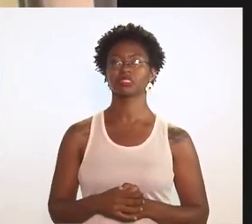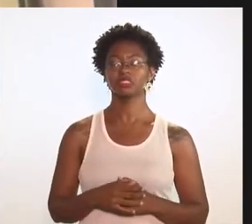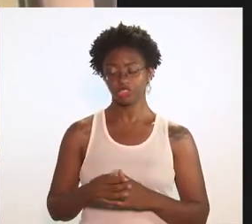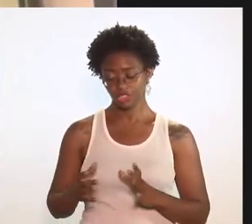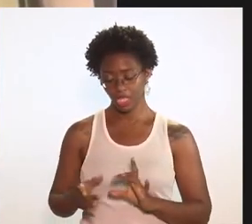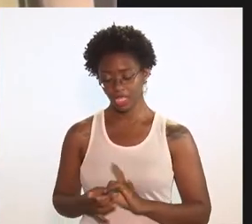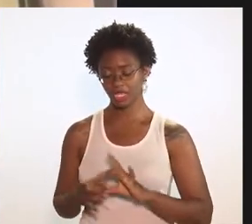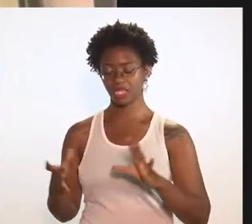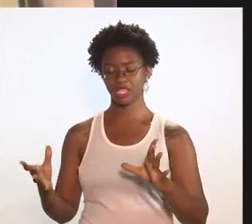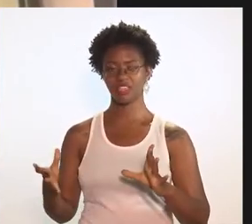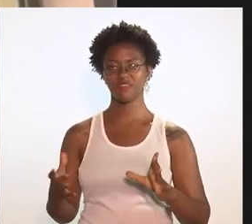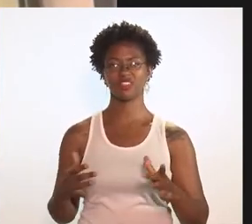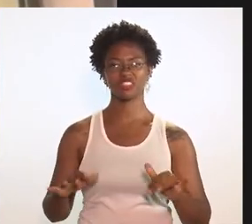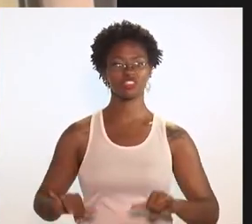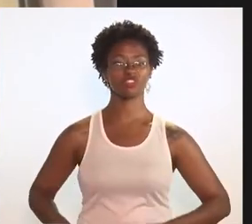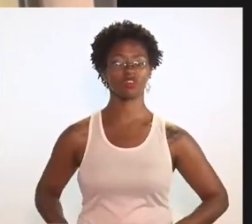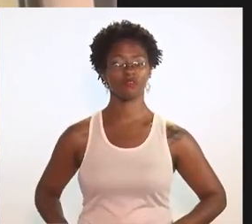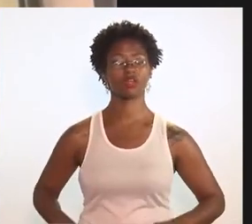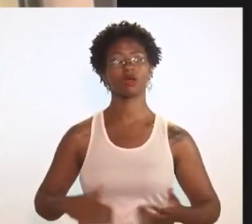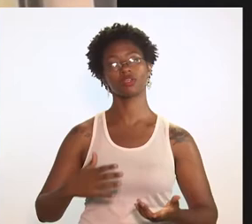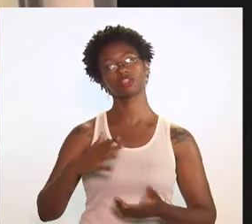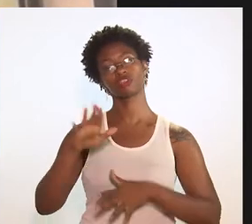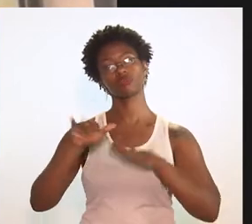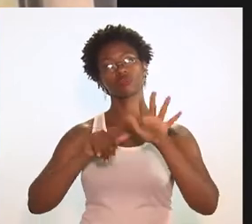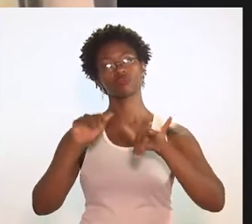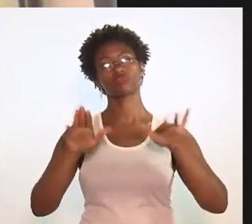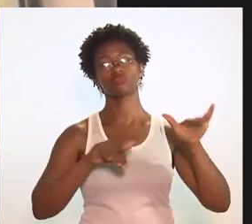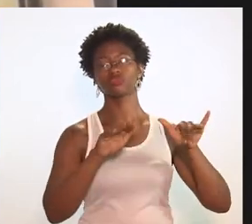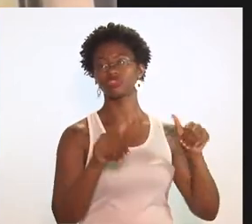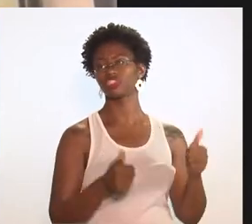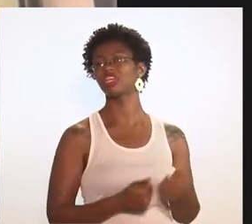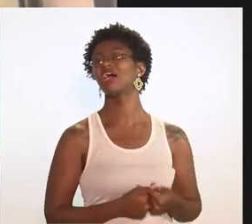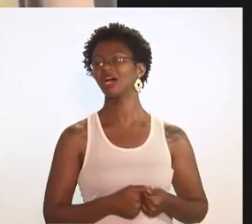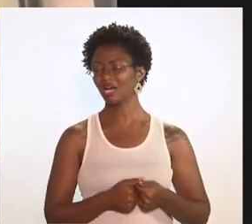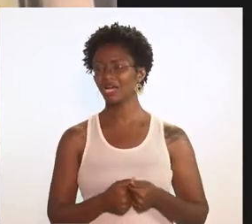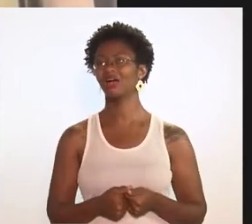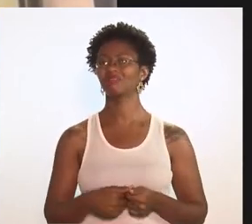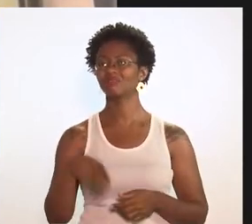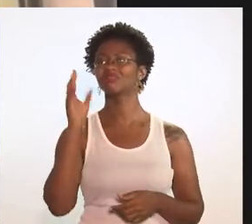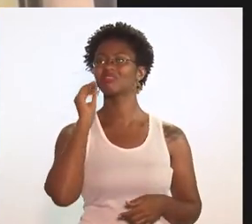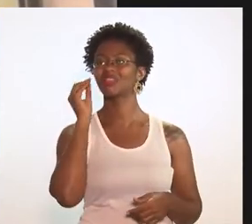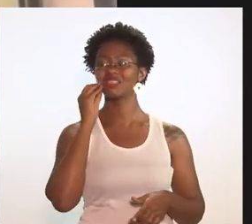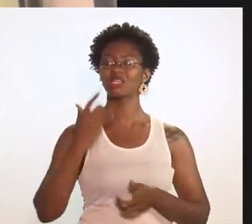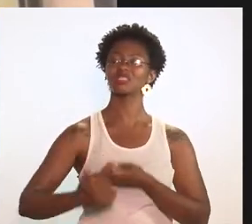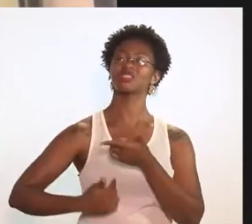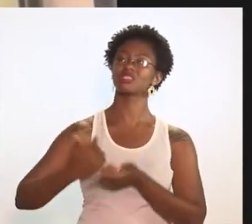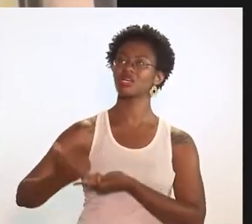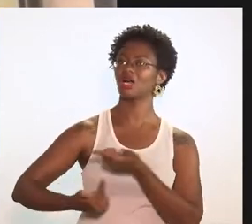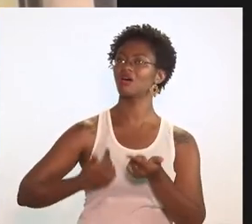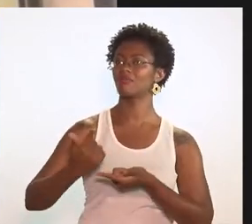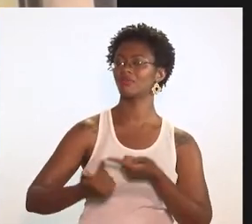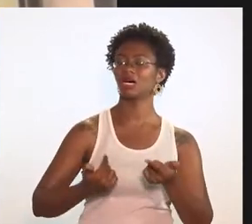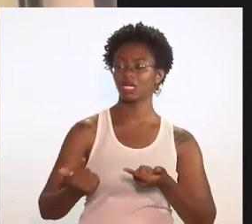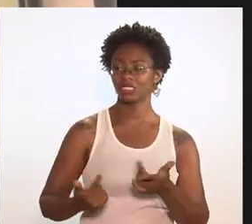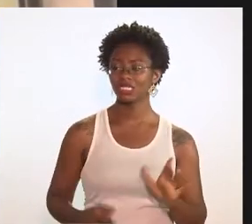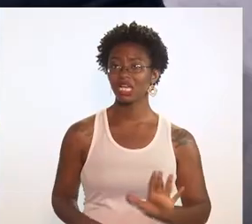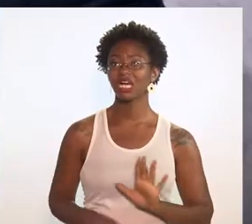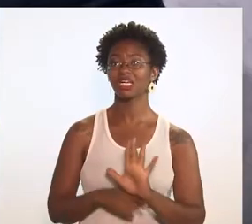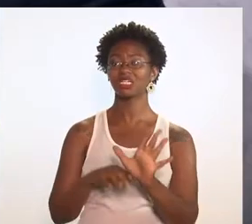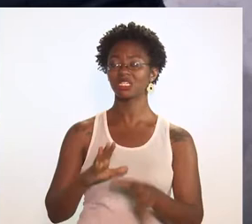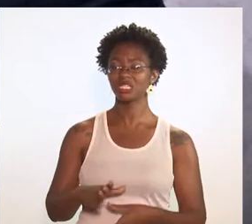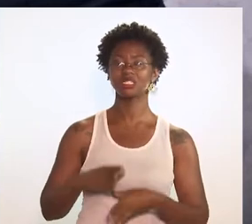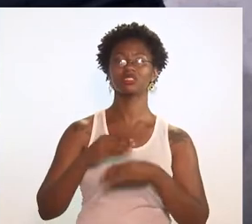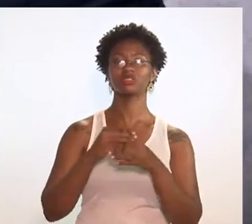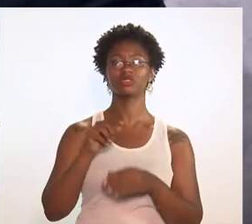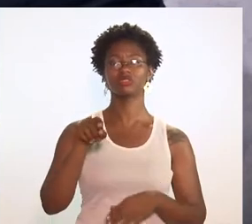a gente pensa do Estado servindo de alguma forma para poder, enfim, né, fazer esse trabalho de colaborar